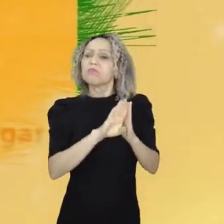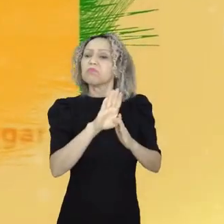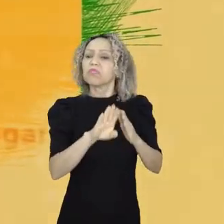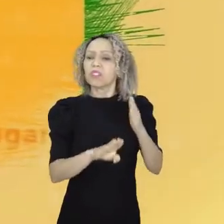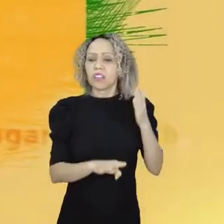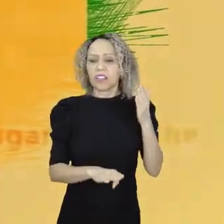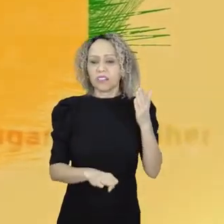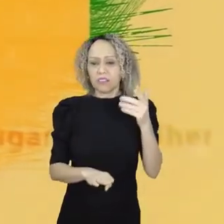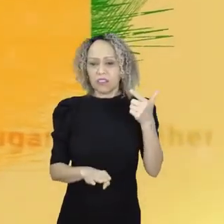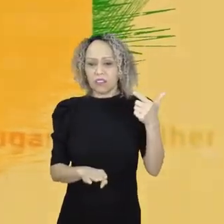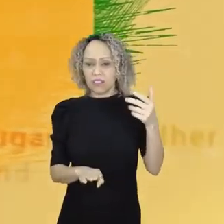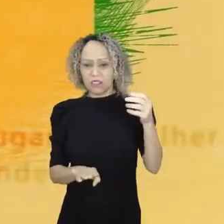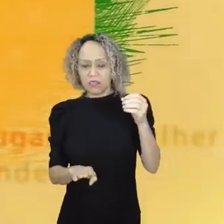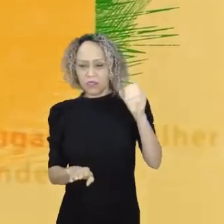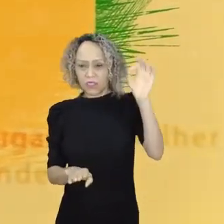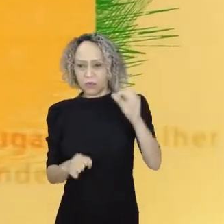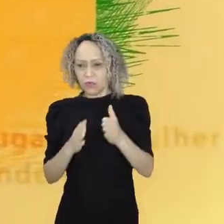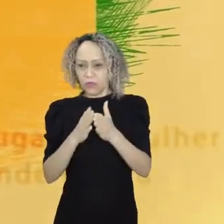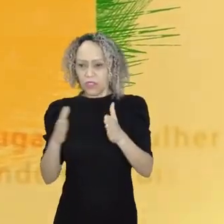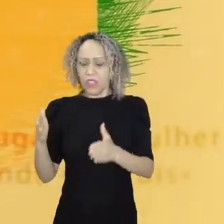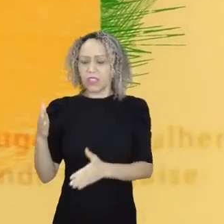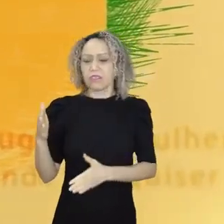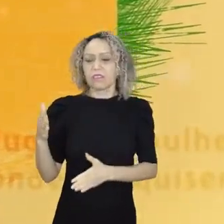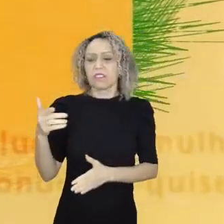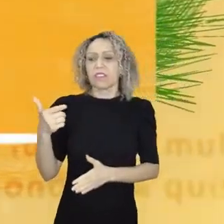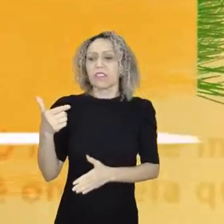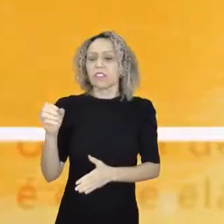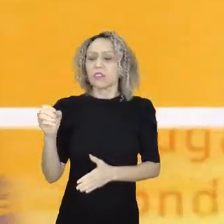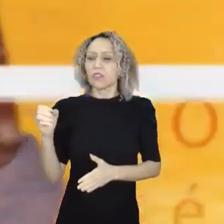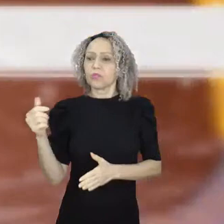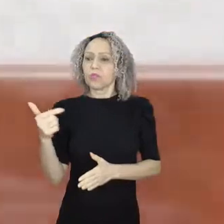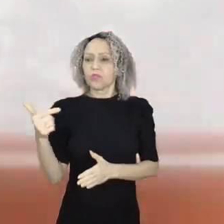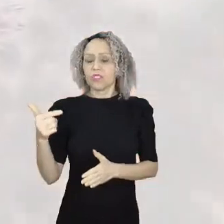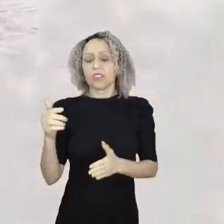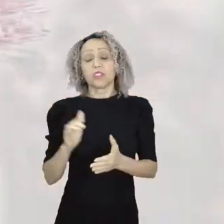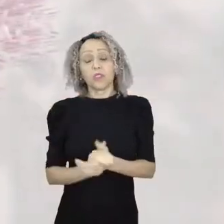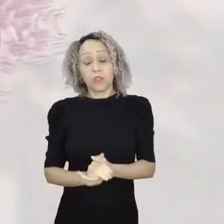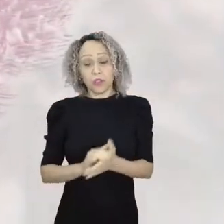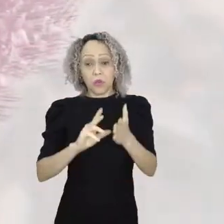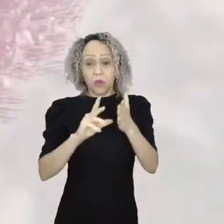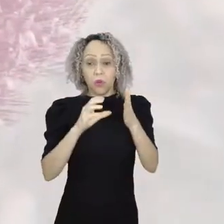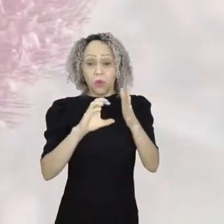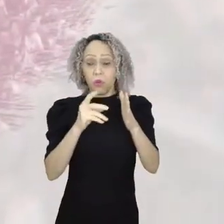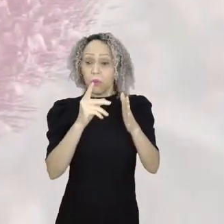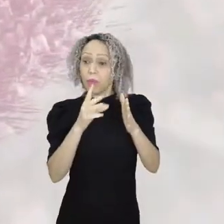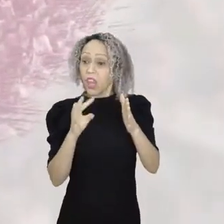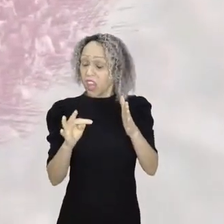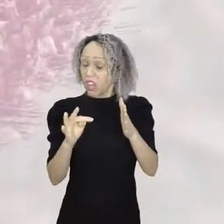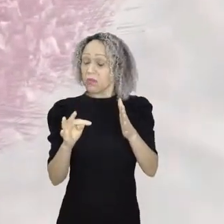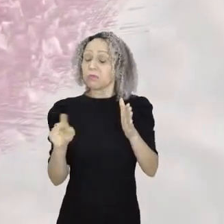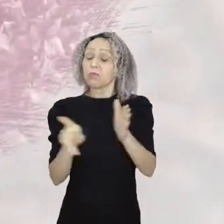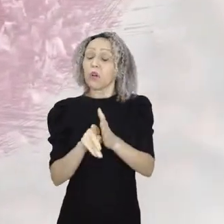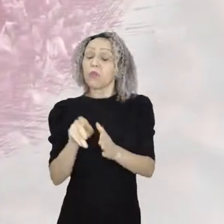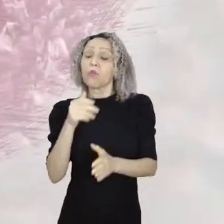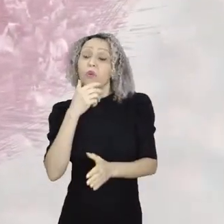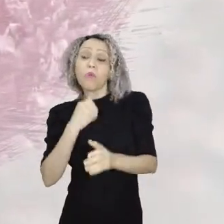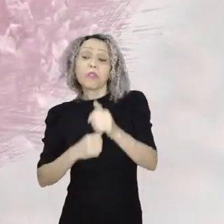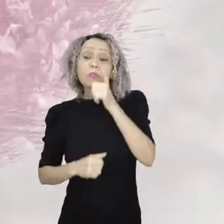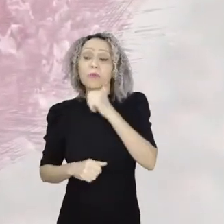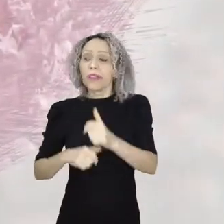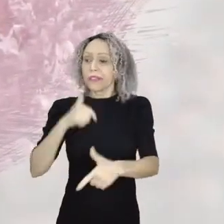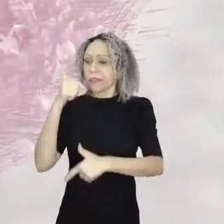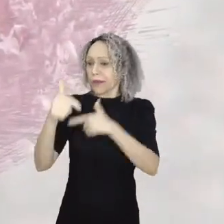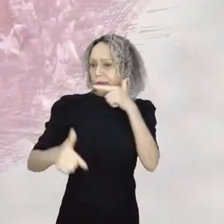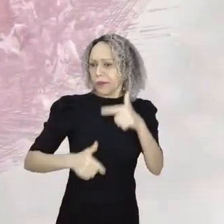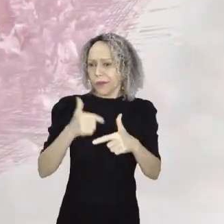de 2022. É o Partido dos Trabalhadores e das Trabalhadoras, há 43 anos lutando por uma política com